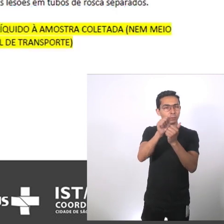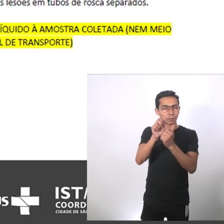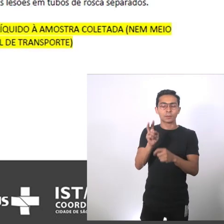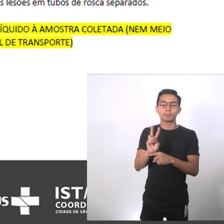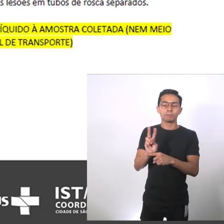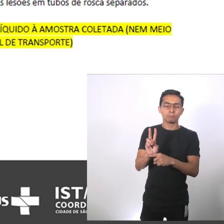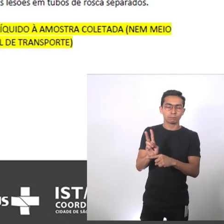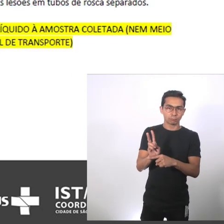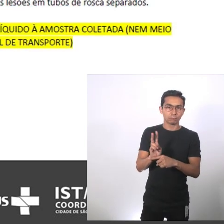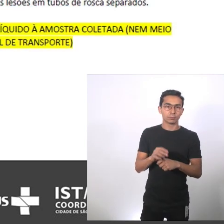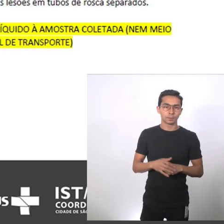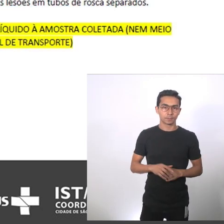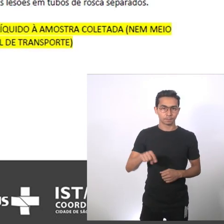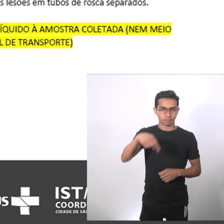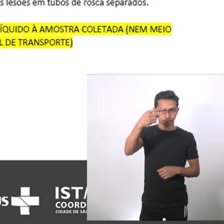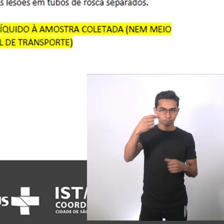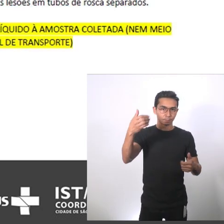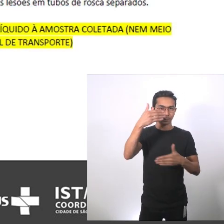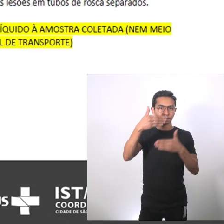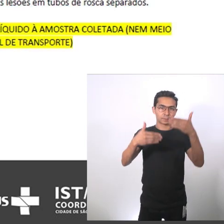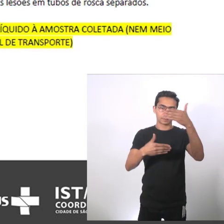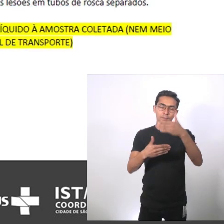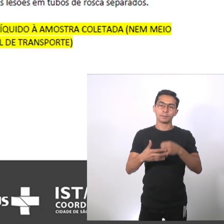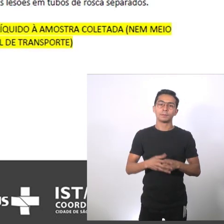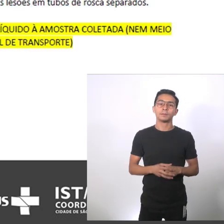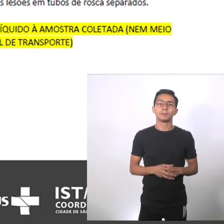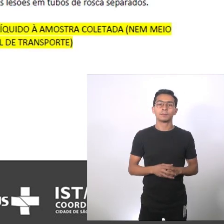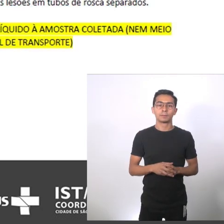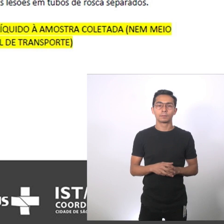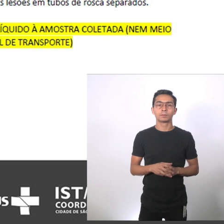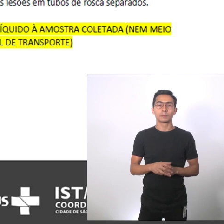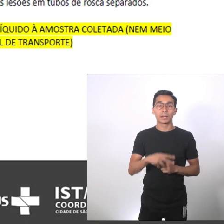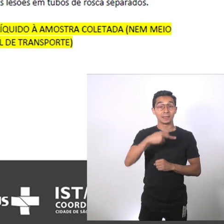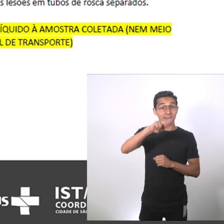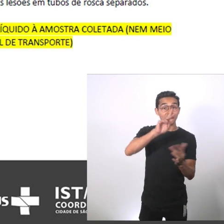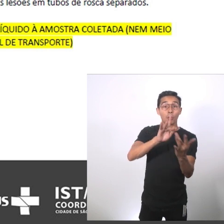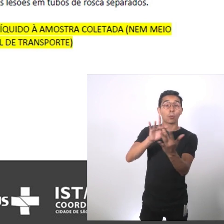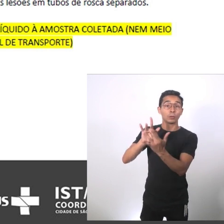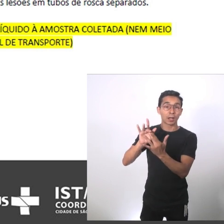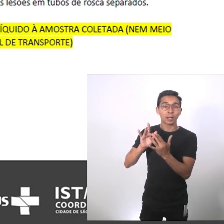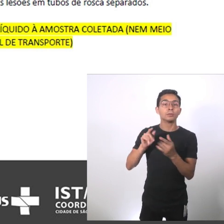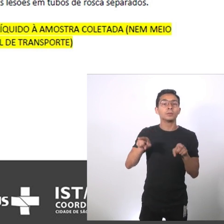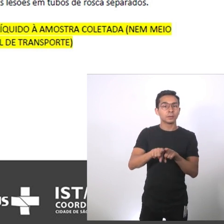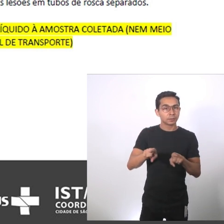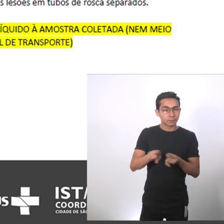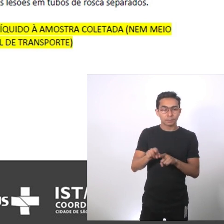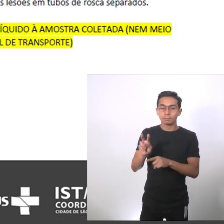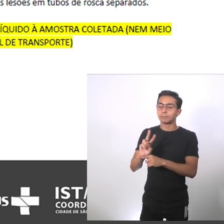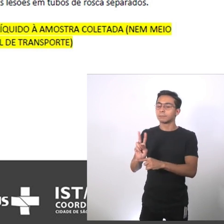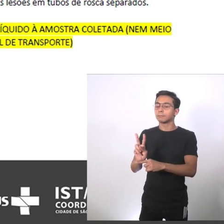Próximo. Então, esses contatos vão ser monitorados por 21 dias.